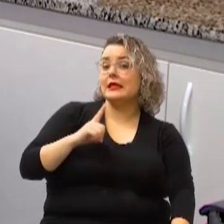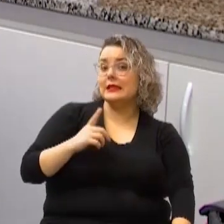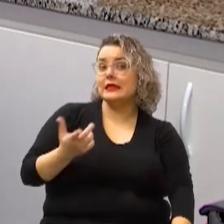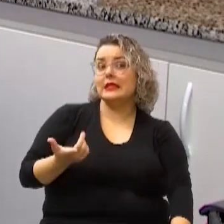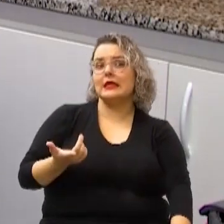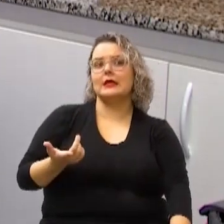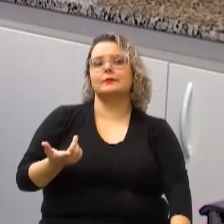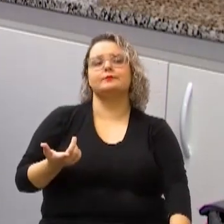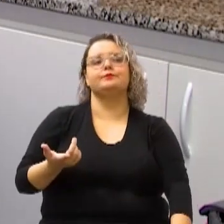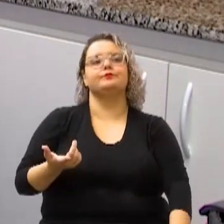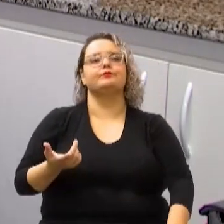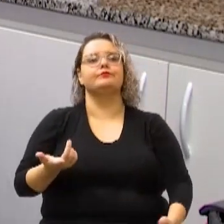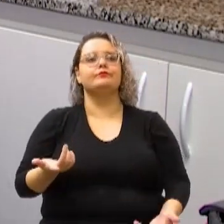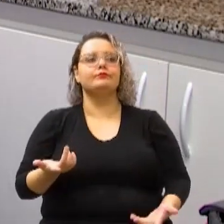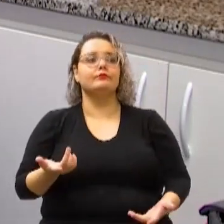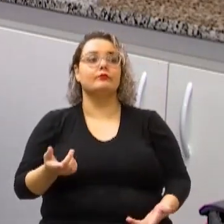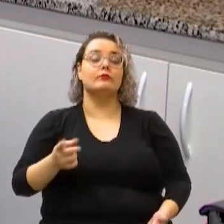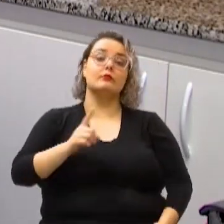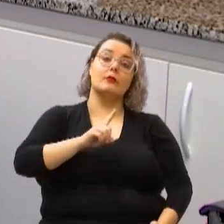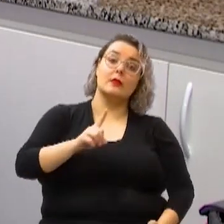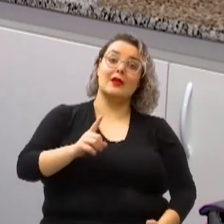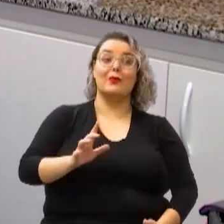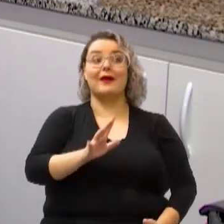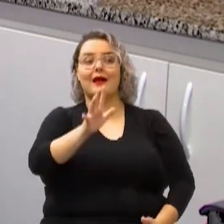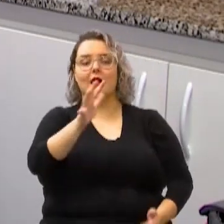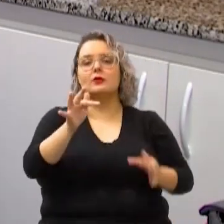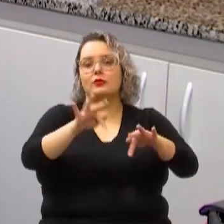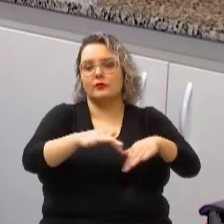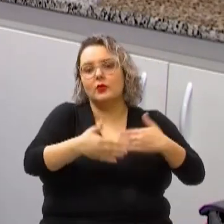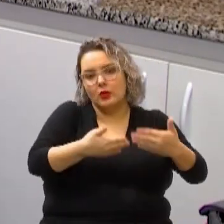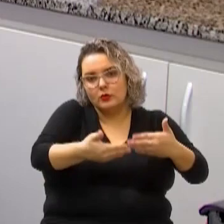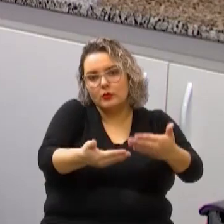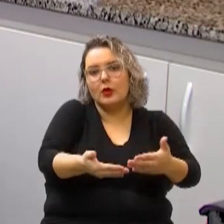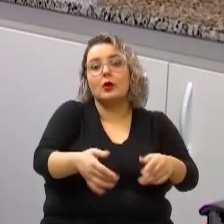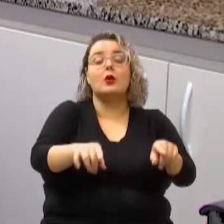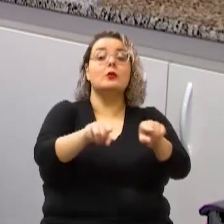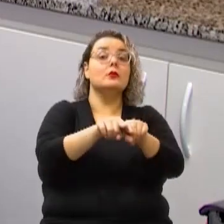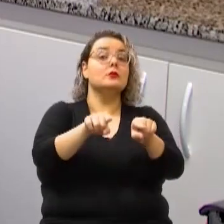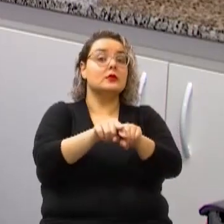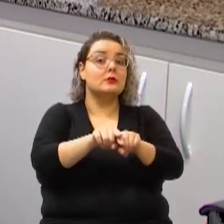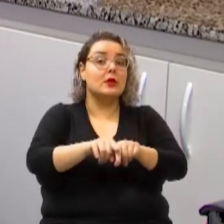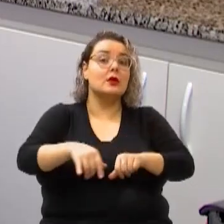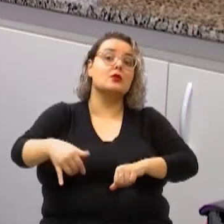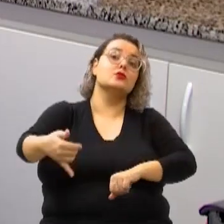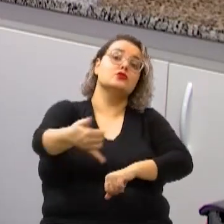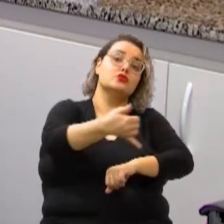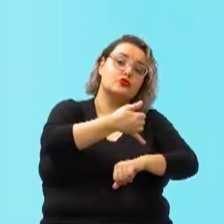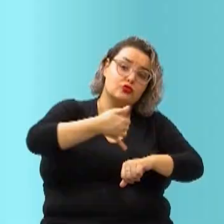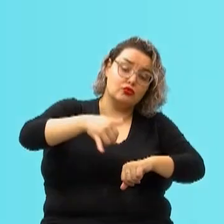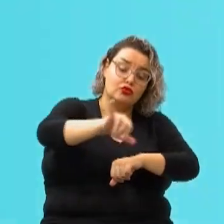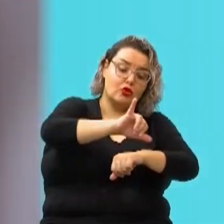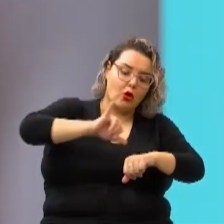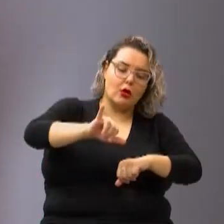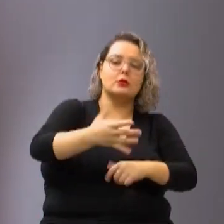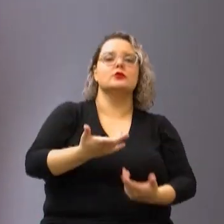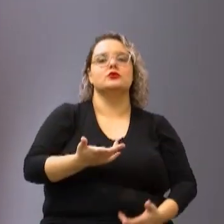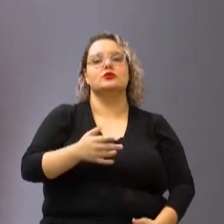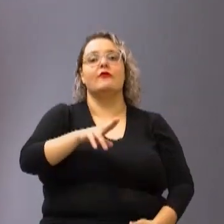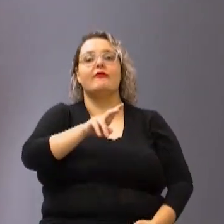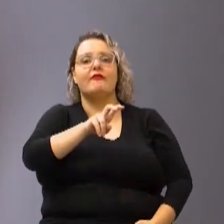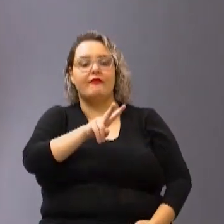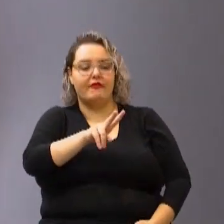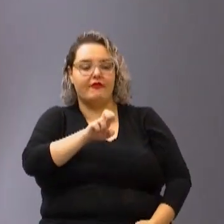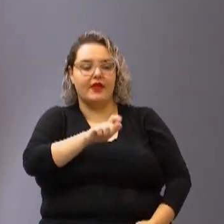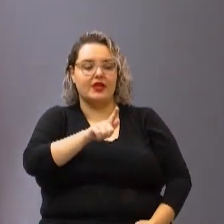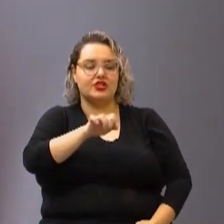para se ter ali, né, um produto não tão caro no final do processo, quanto aos óleos vegetais. Além de uma língua